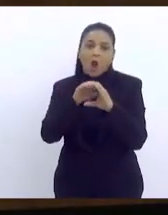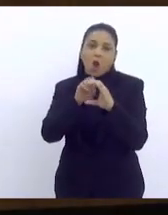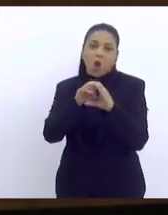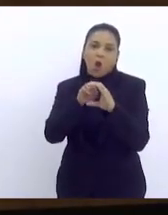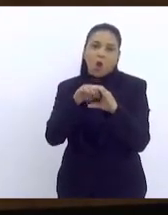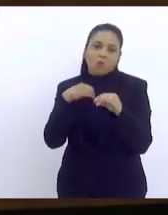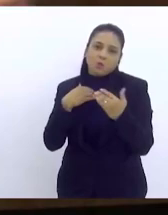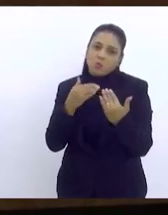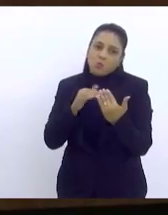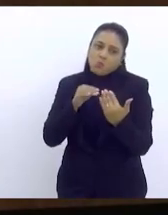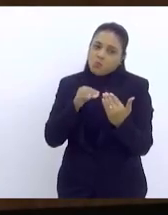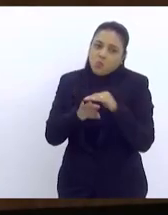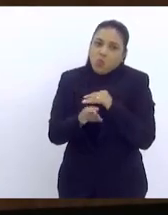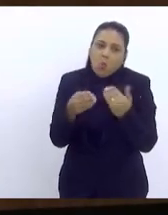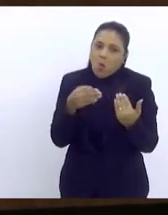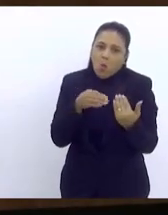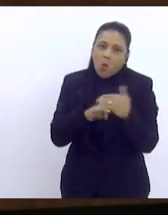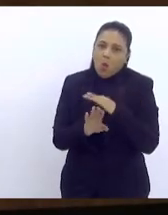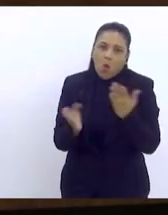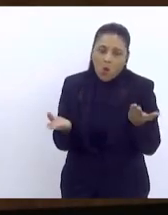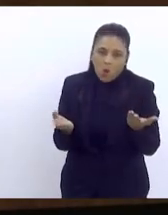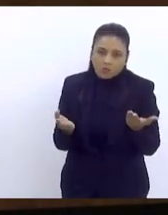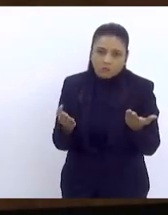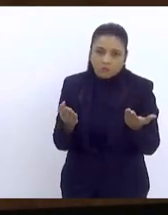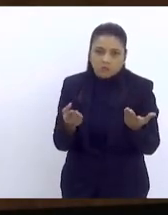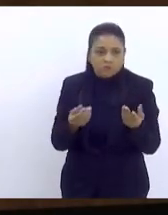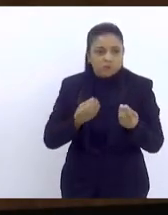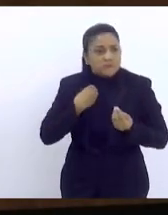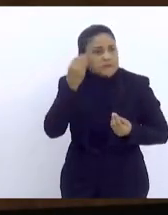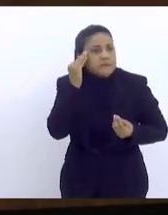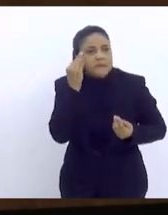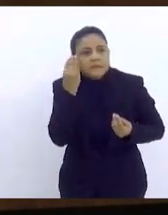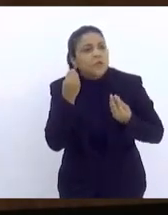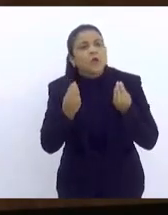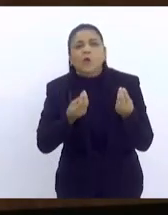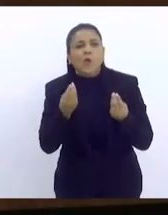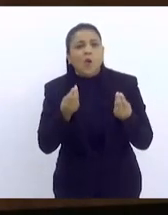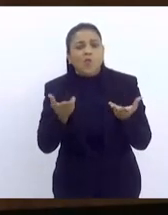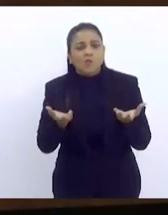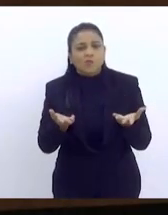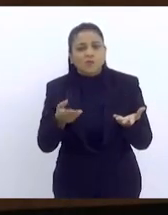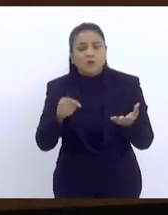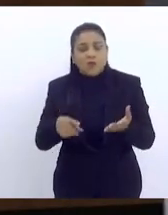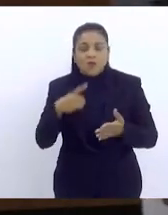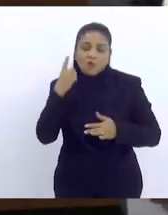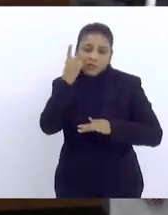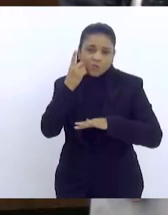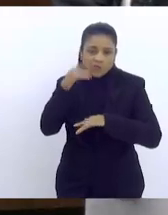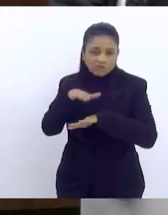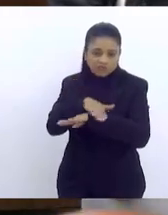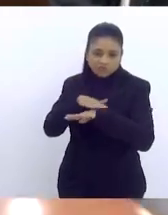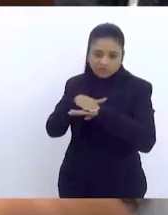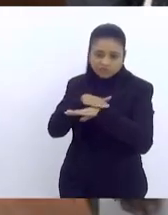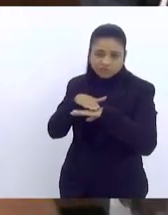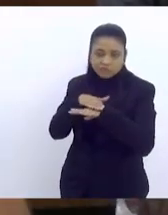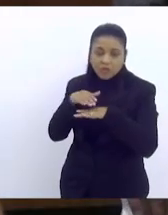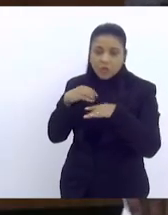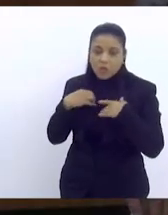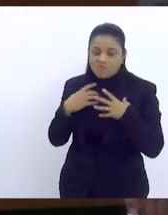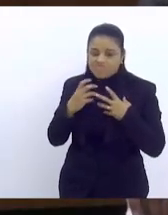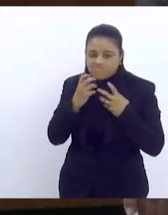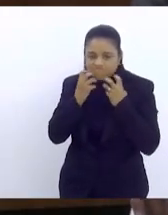dá para entender aonde nós vamos parar eu cheguei com um deputado aqui falando eu tô constrangido